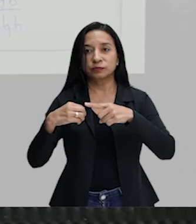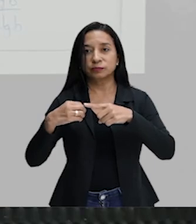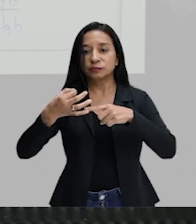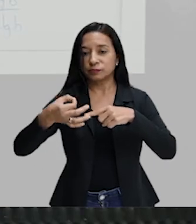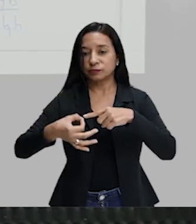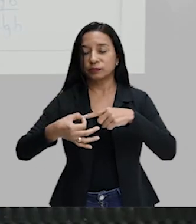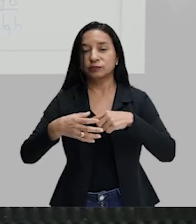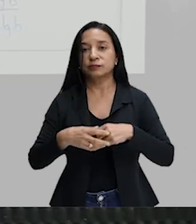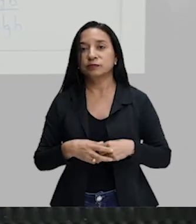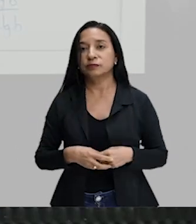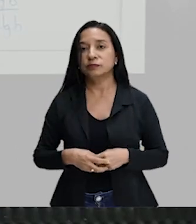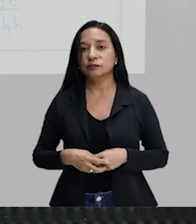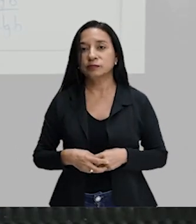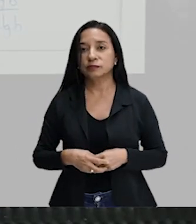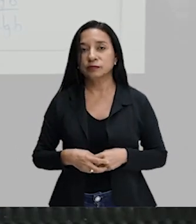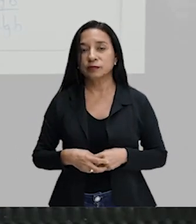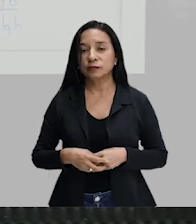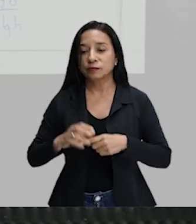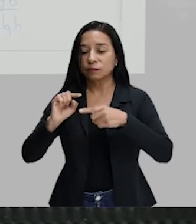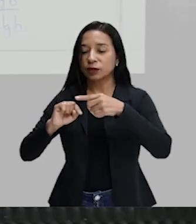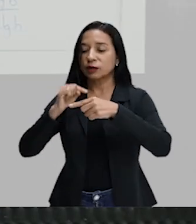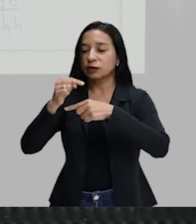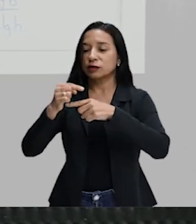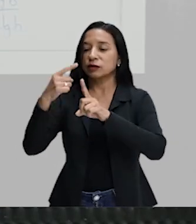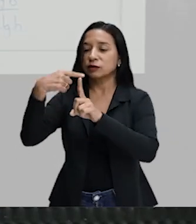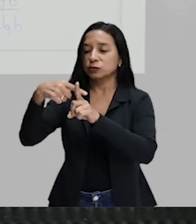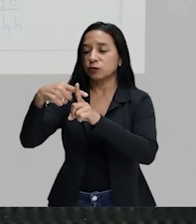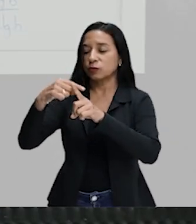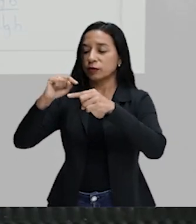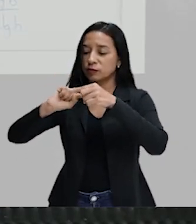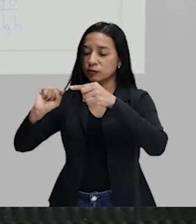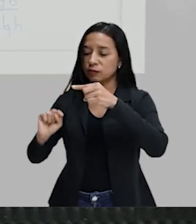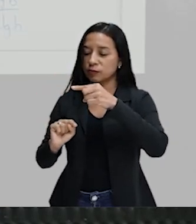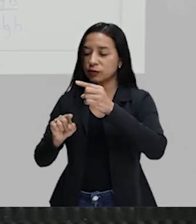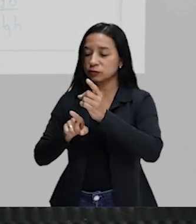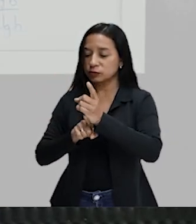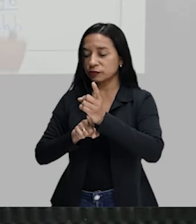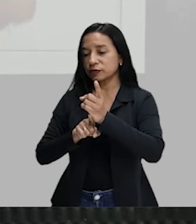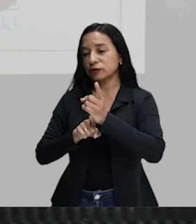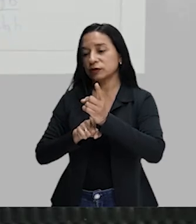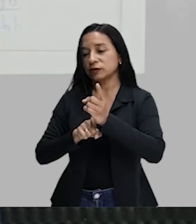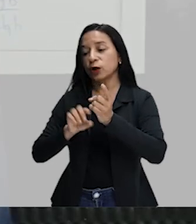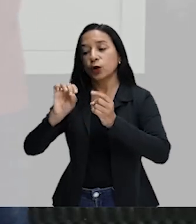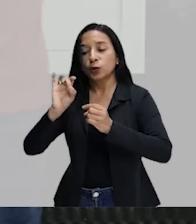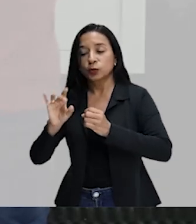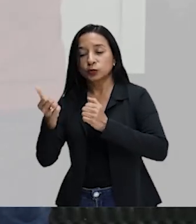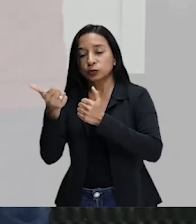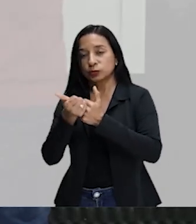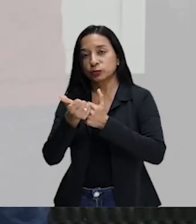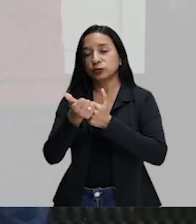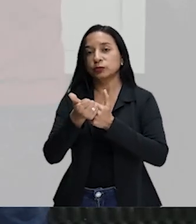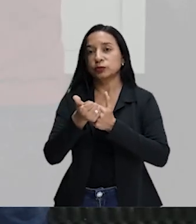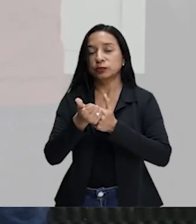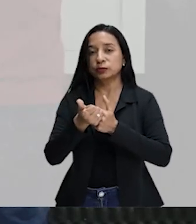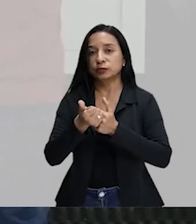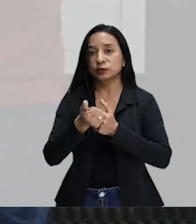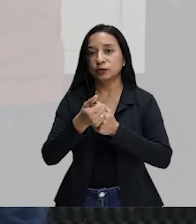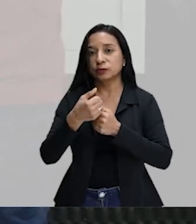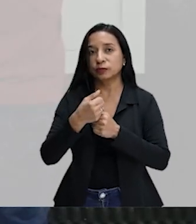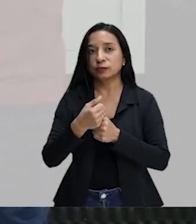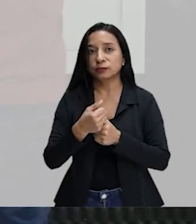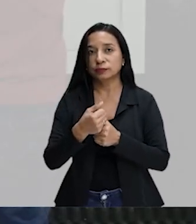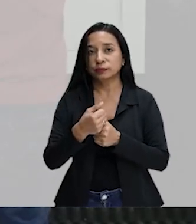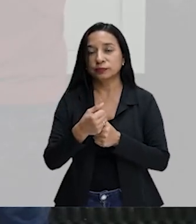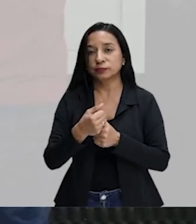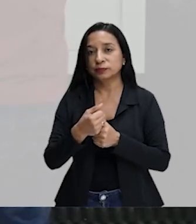Certo? Em cima fica a soma e embaixo a diferença. Aí, turminha, é só substituir. Ó, a tangente de 45 é